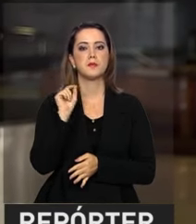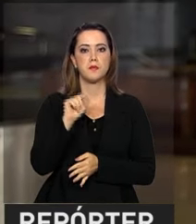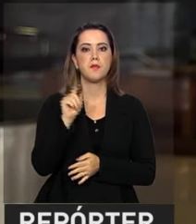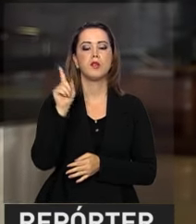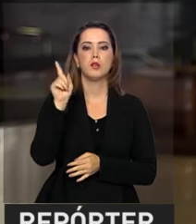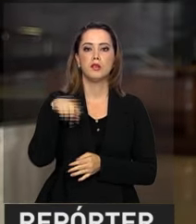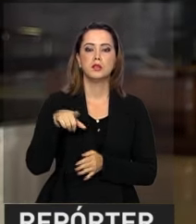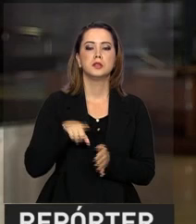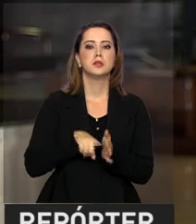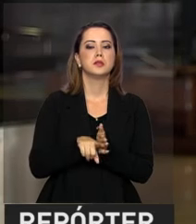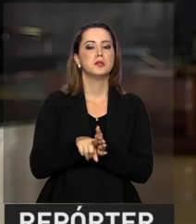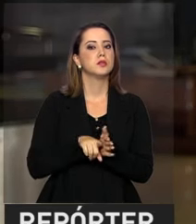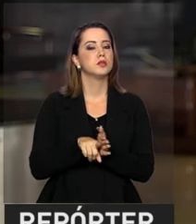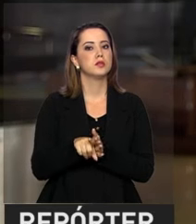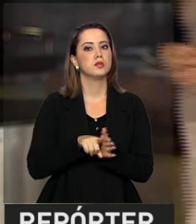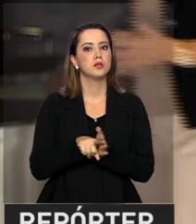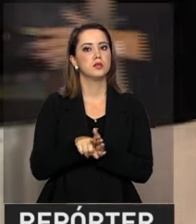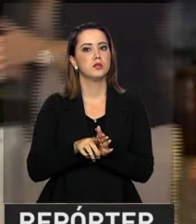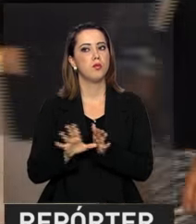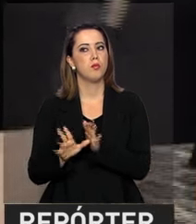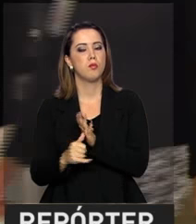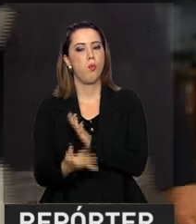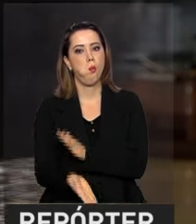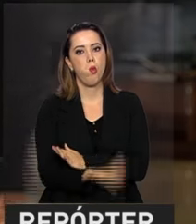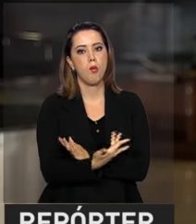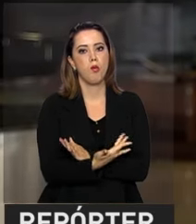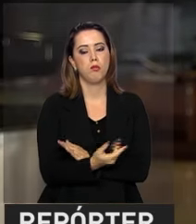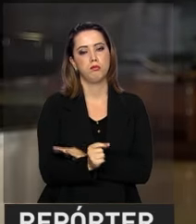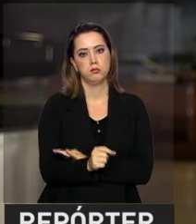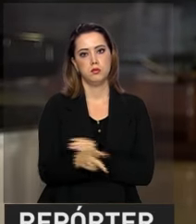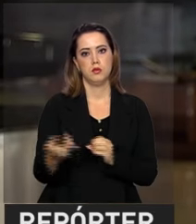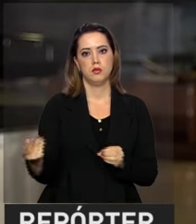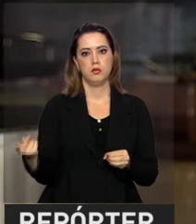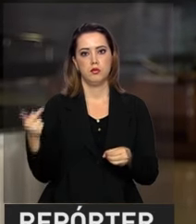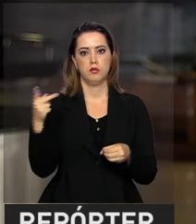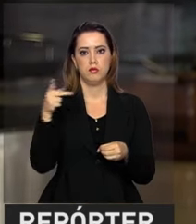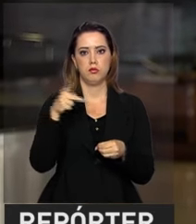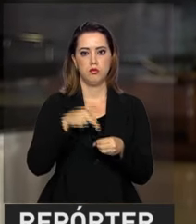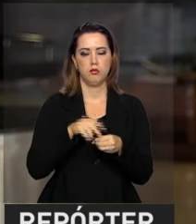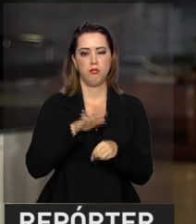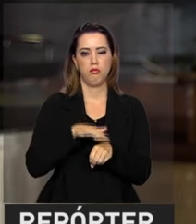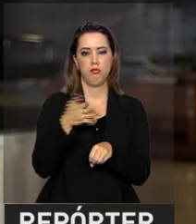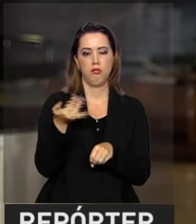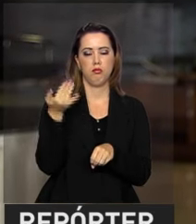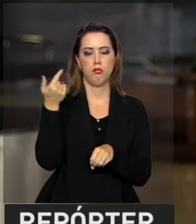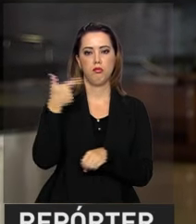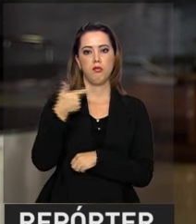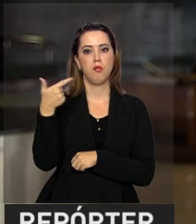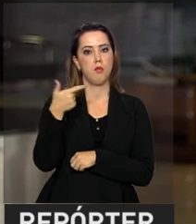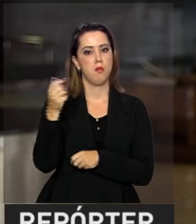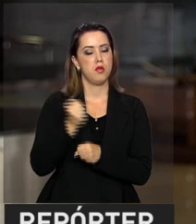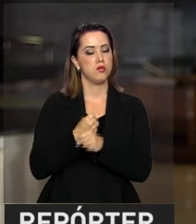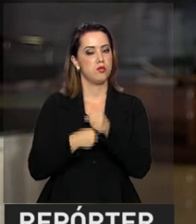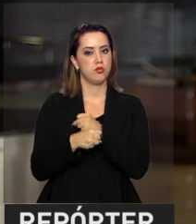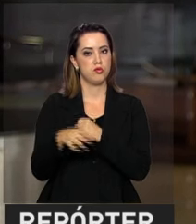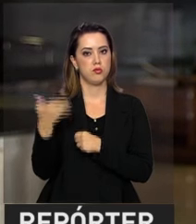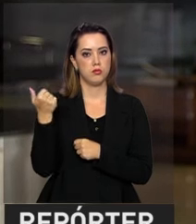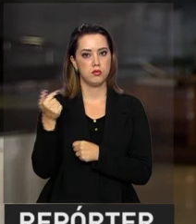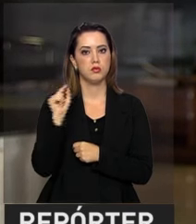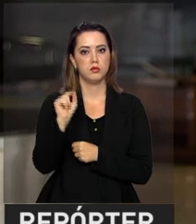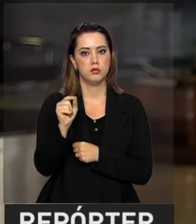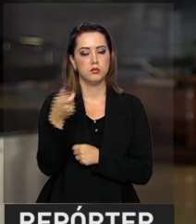que investiga um esquema de corrupção e desvios na Petrobras há mais de 2 anos, como mentirosa,